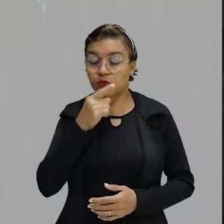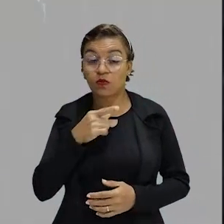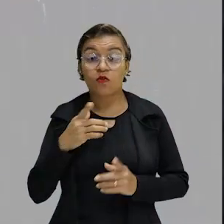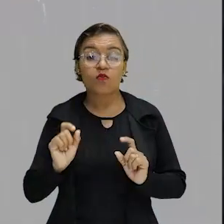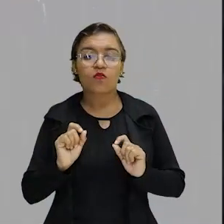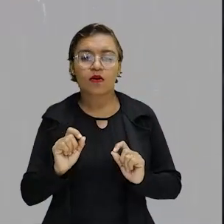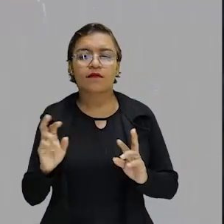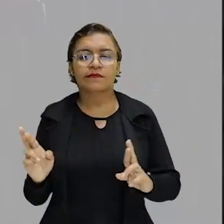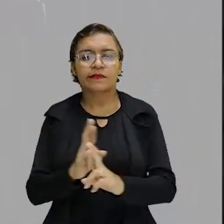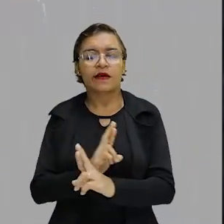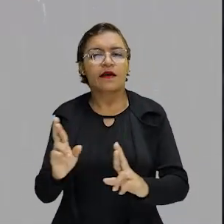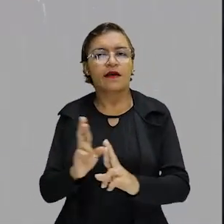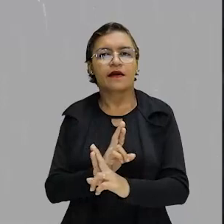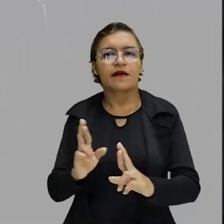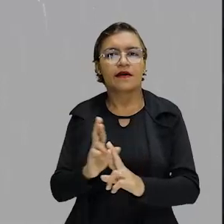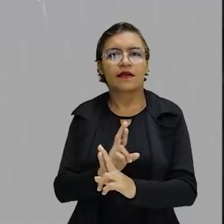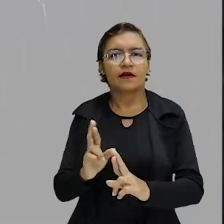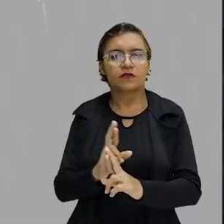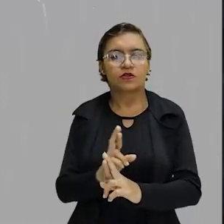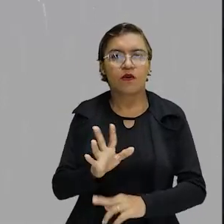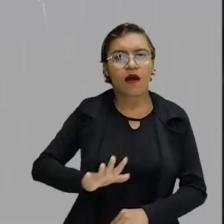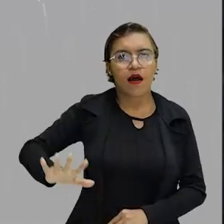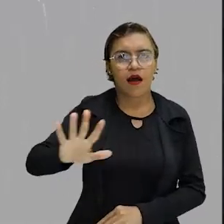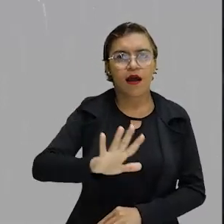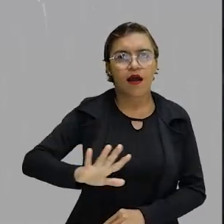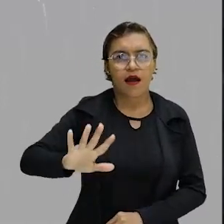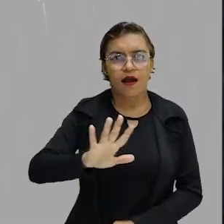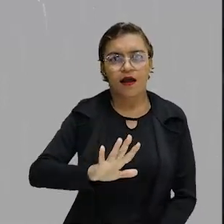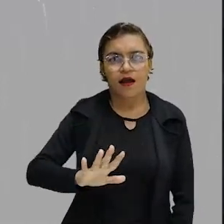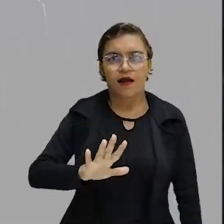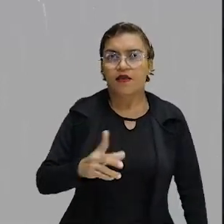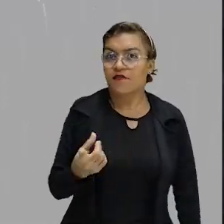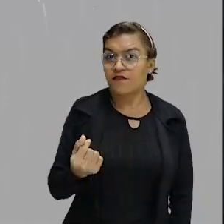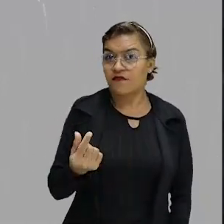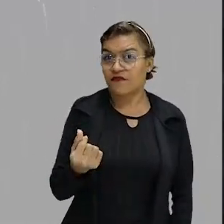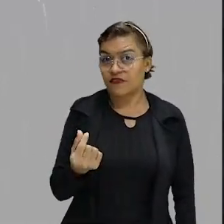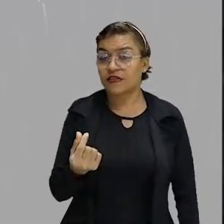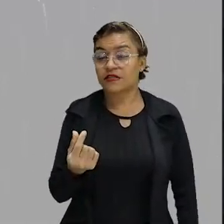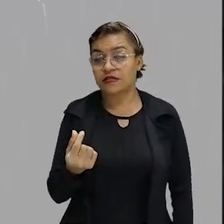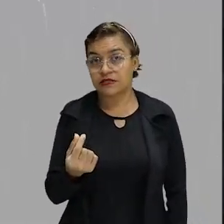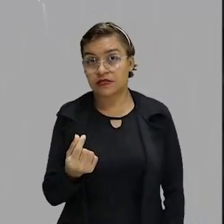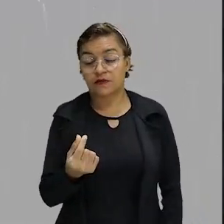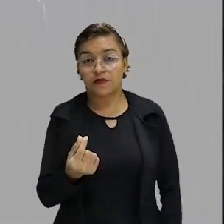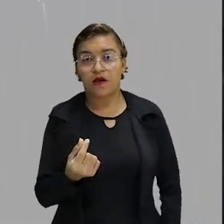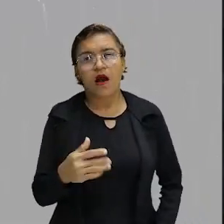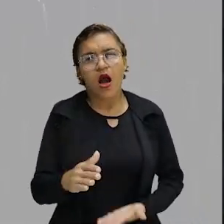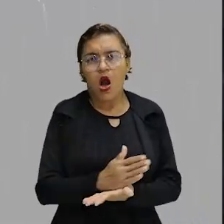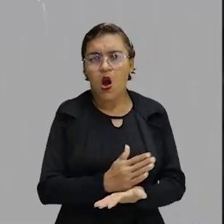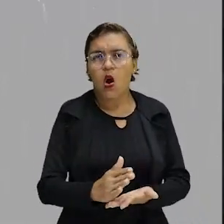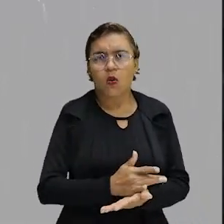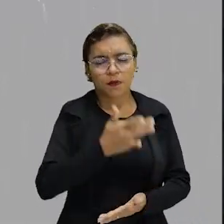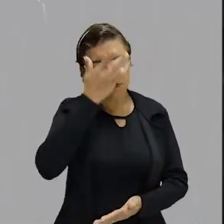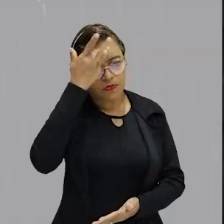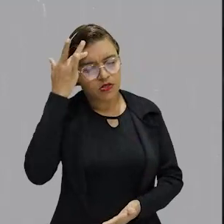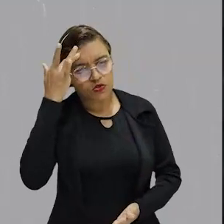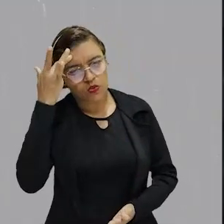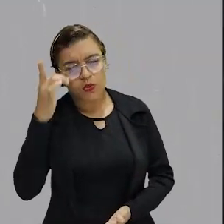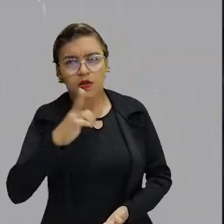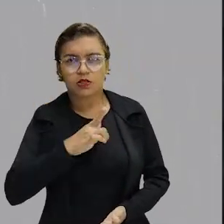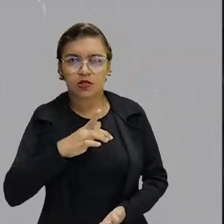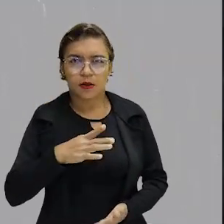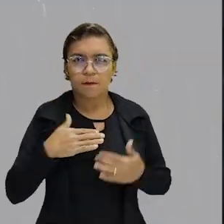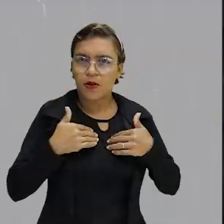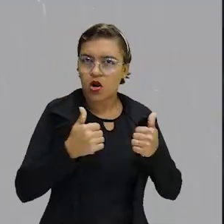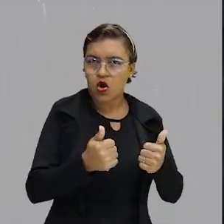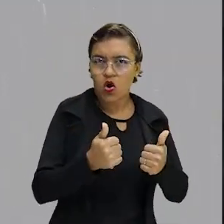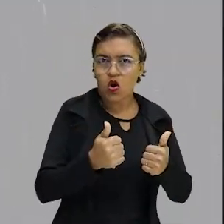fazer essa relação entre a questão financeira das pessoas, né? Algumas pessoas têm um recurso financeiro melhor, outras um recurso